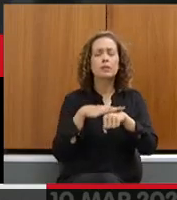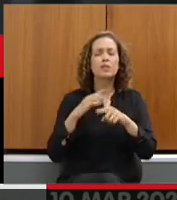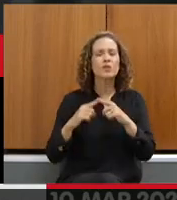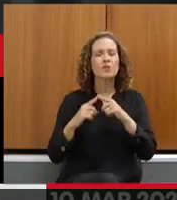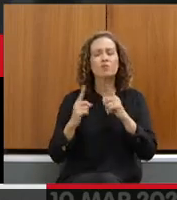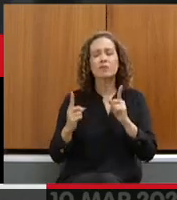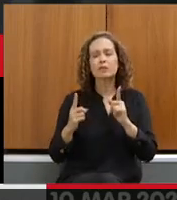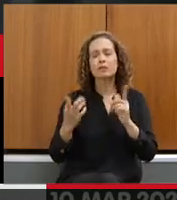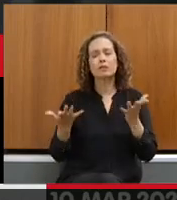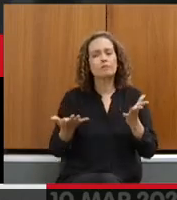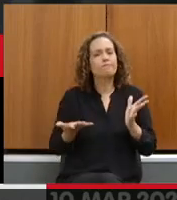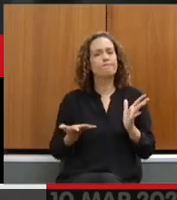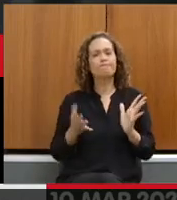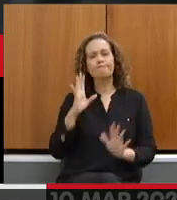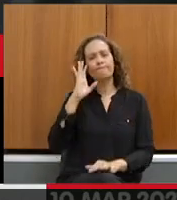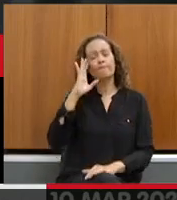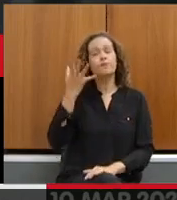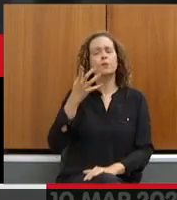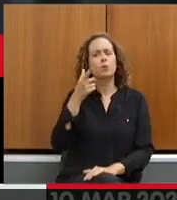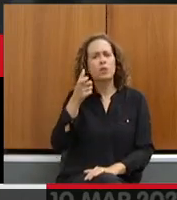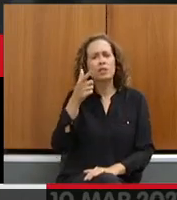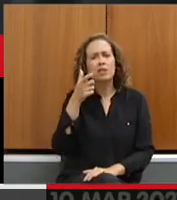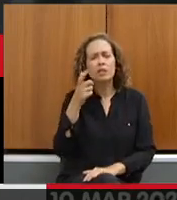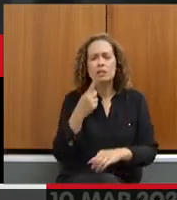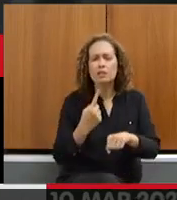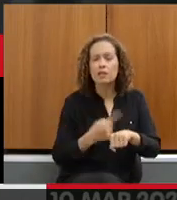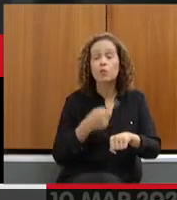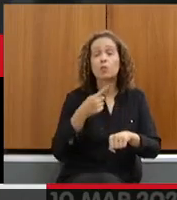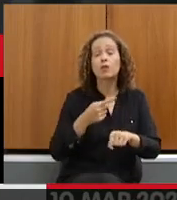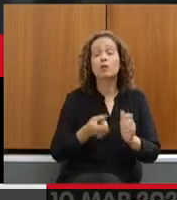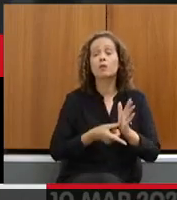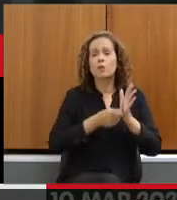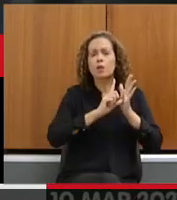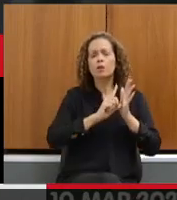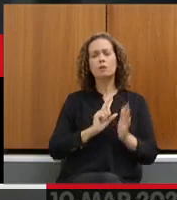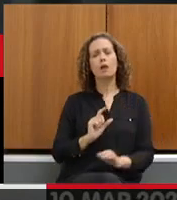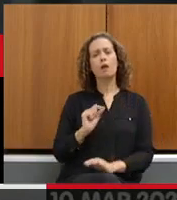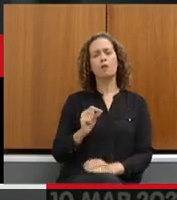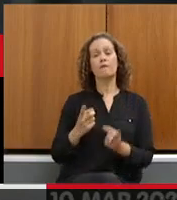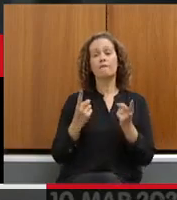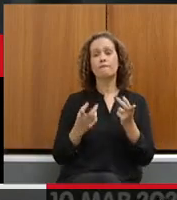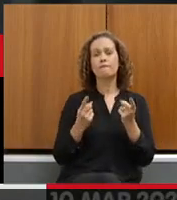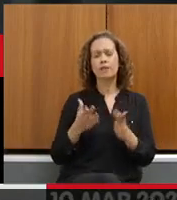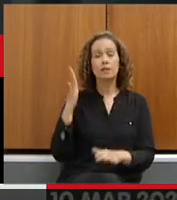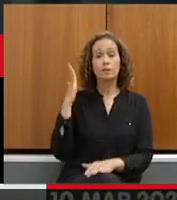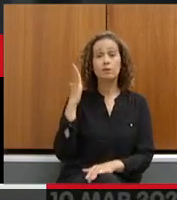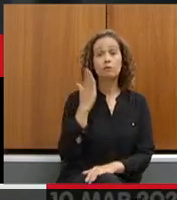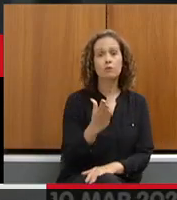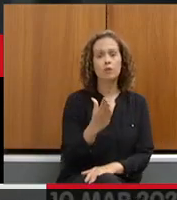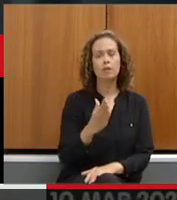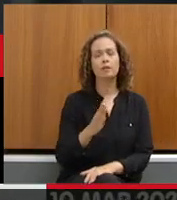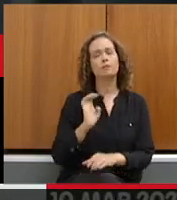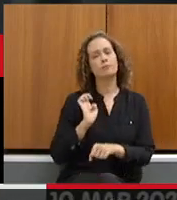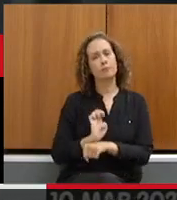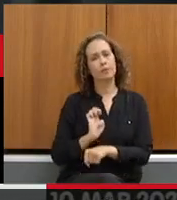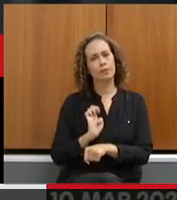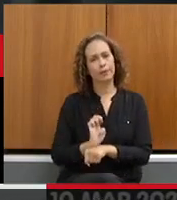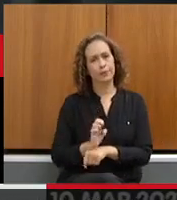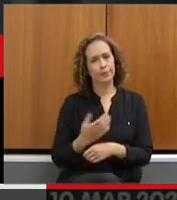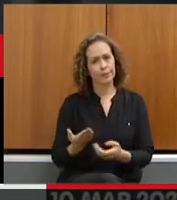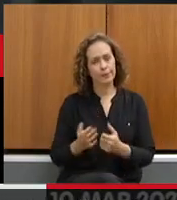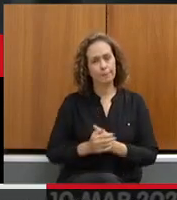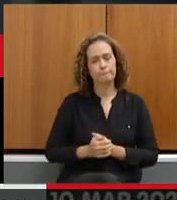frustrando porque a única único interesse que havia naquele momento assinou forma era uma venda direto para o estado e que não era